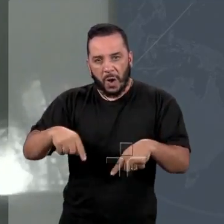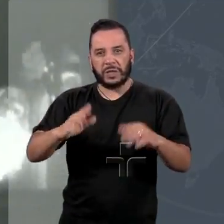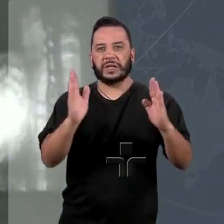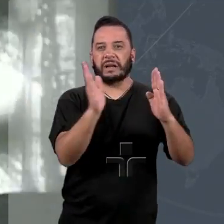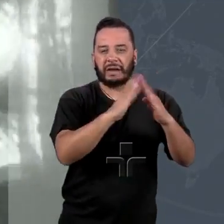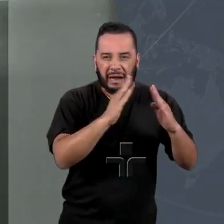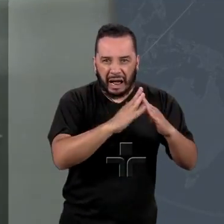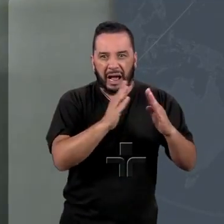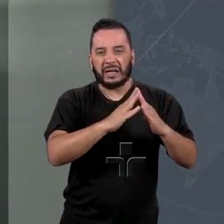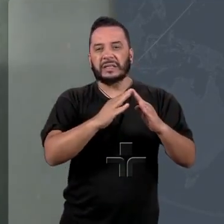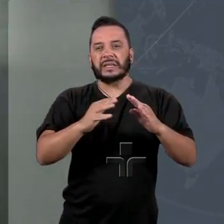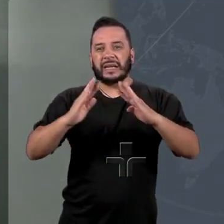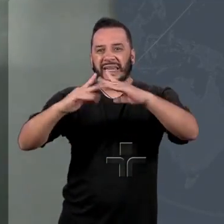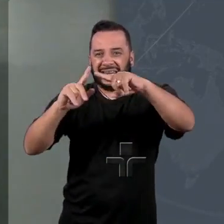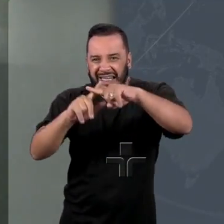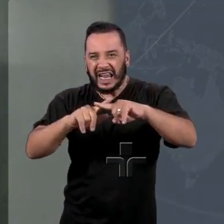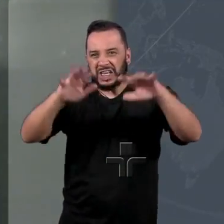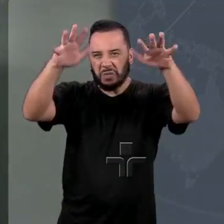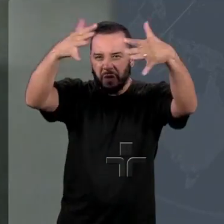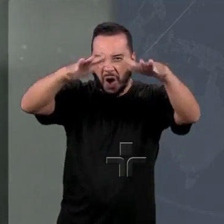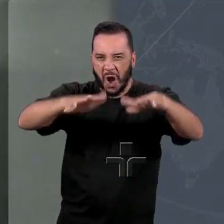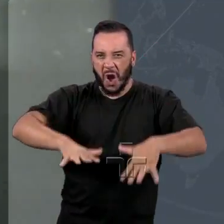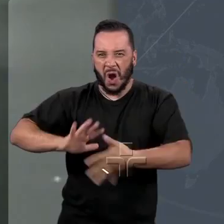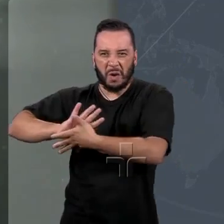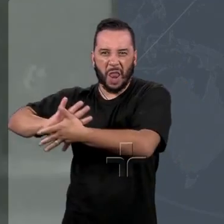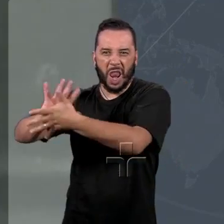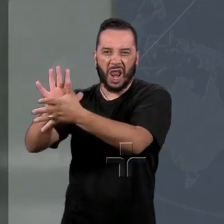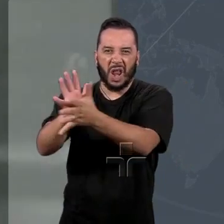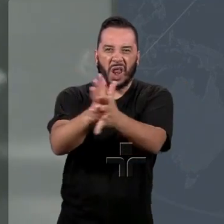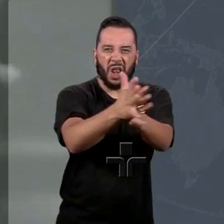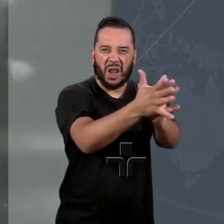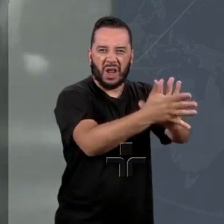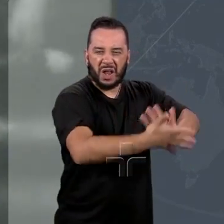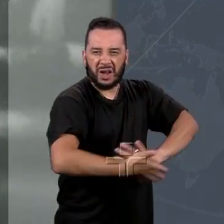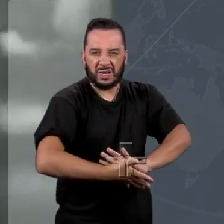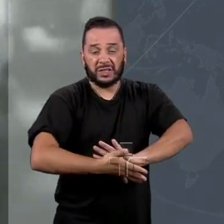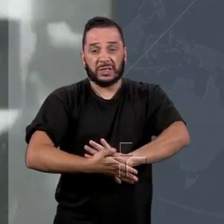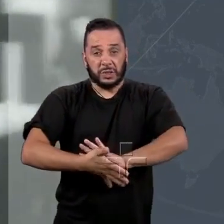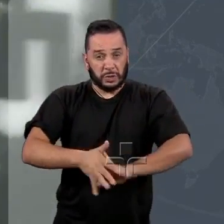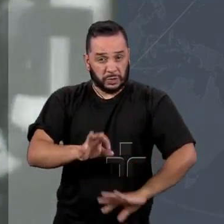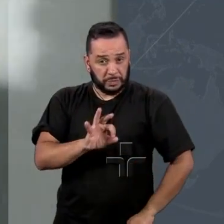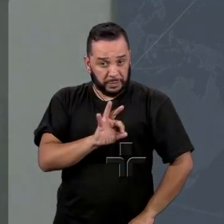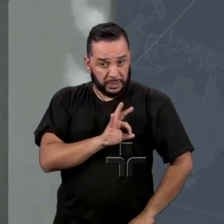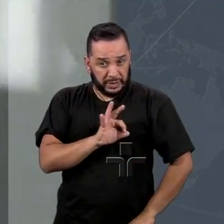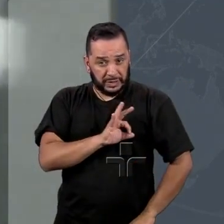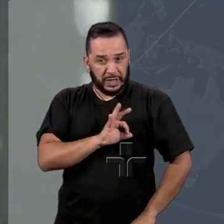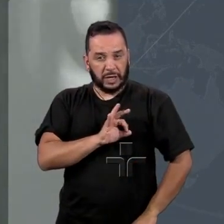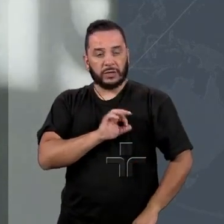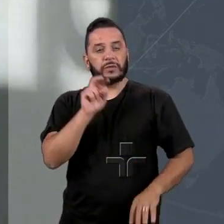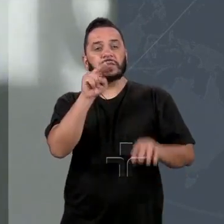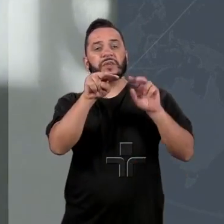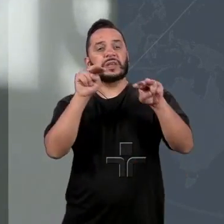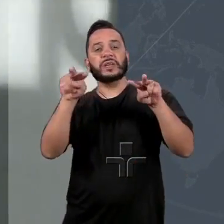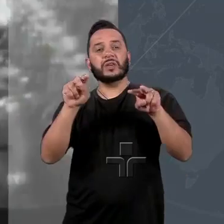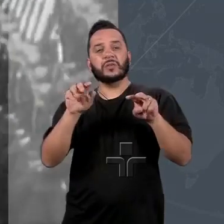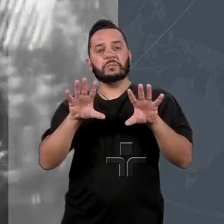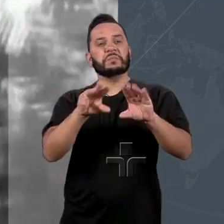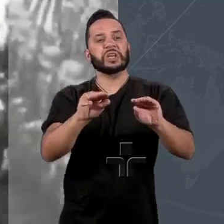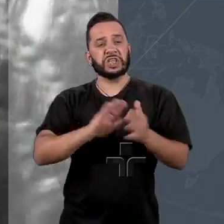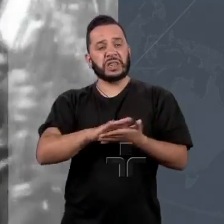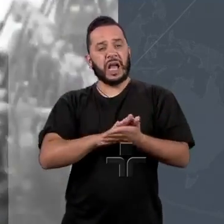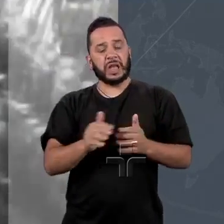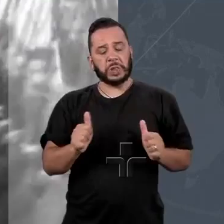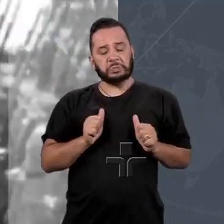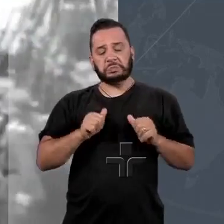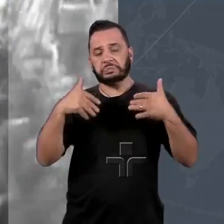destruídas, deixando estilhaços por toda a parte. Os policiais observaram a tudo passivamente. Era